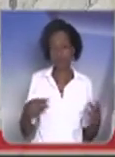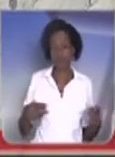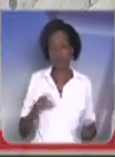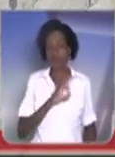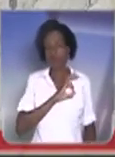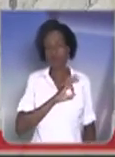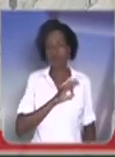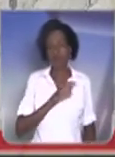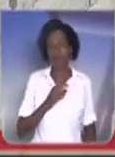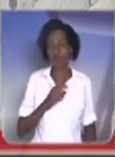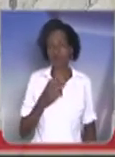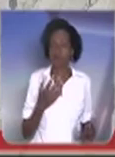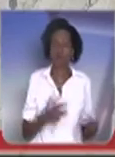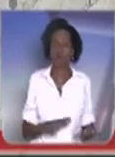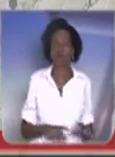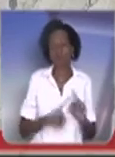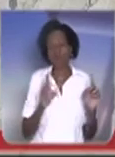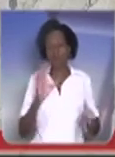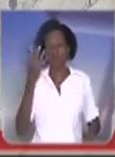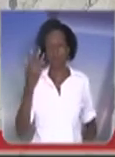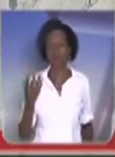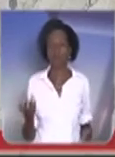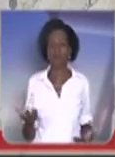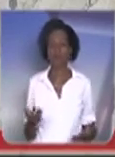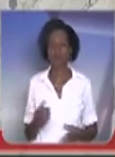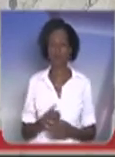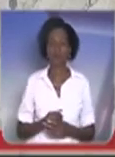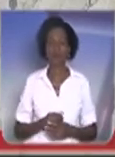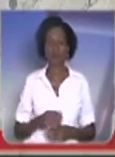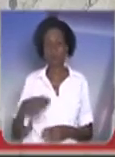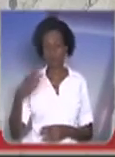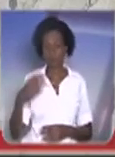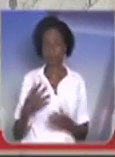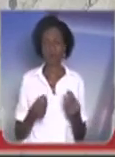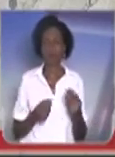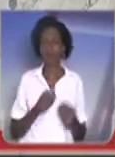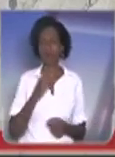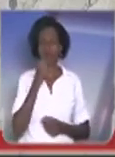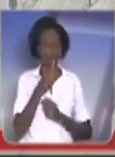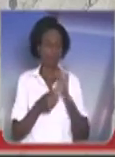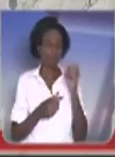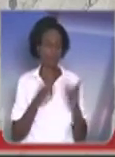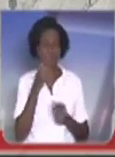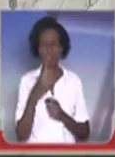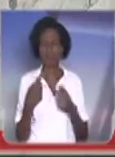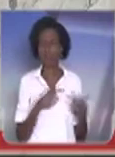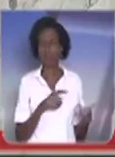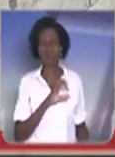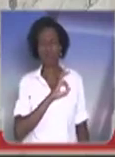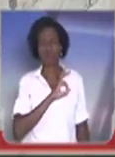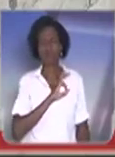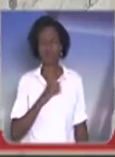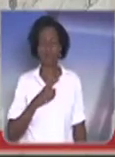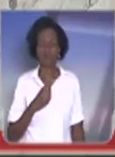não quer, não deseja, mas acontece. E depois o que não falta é gente querendo criticar o policial na sua ação.